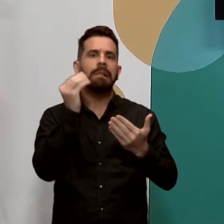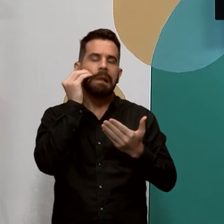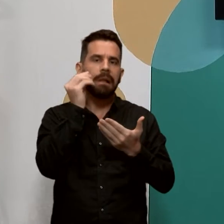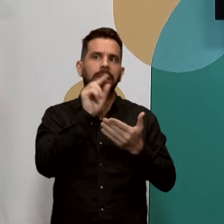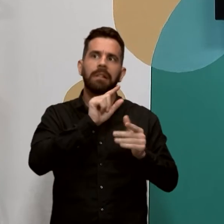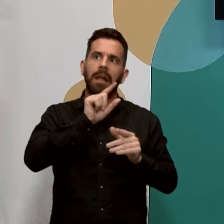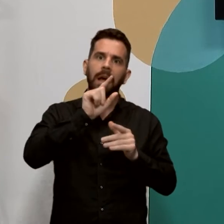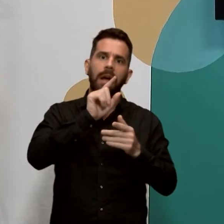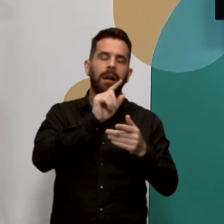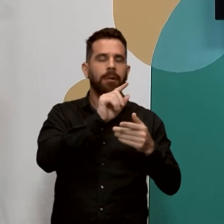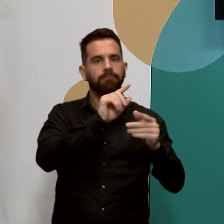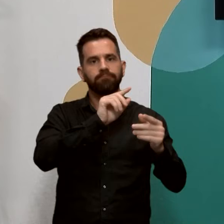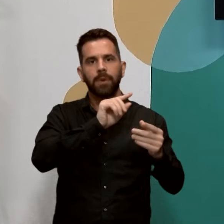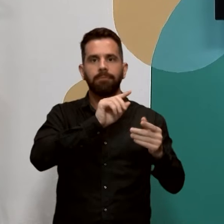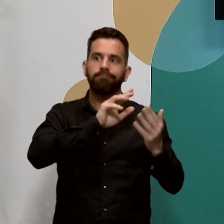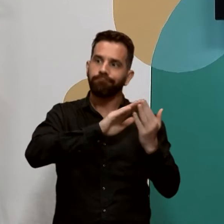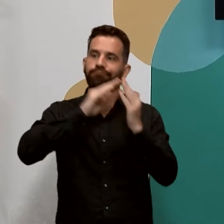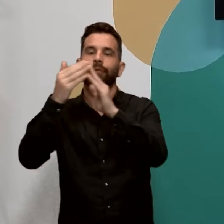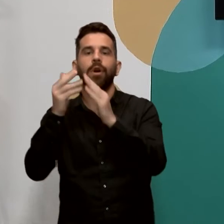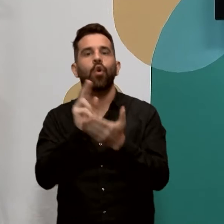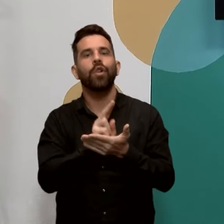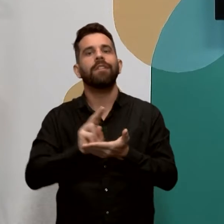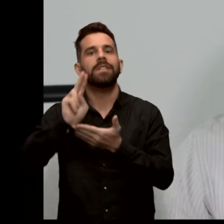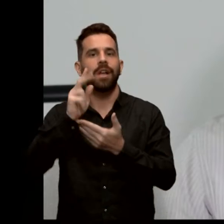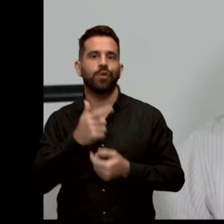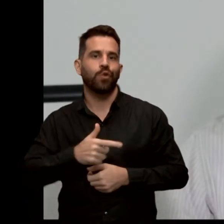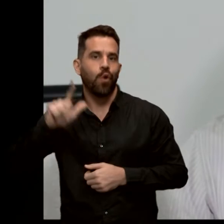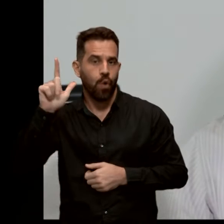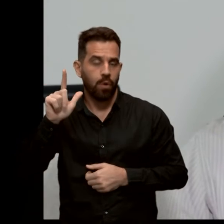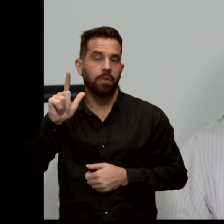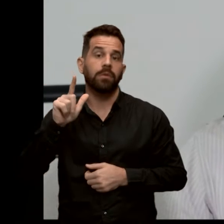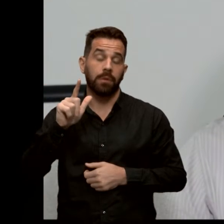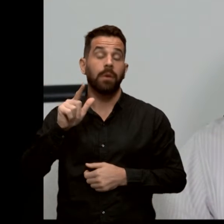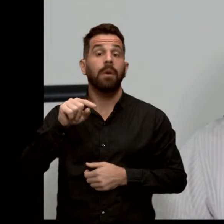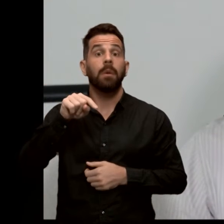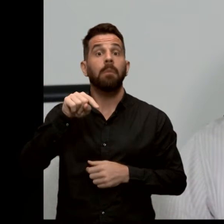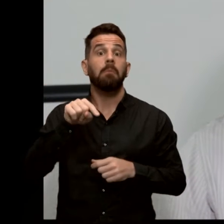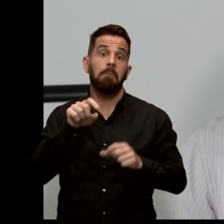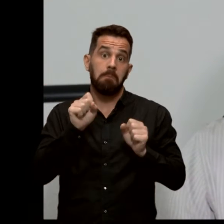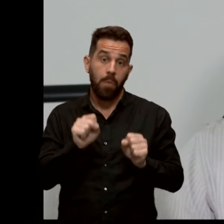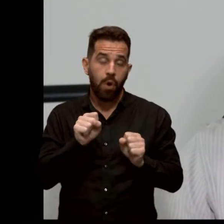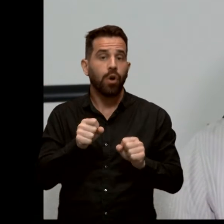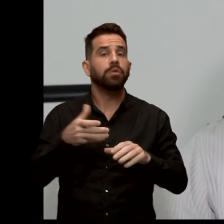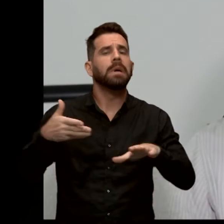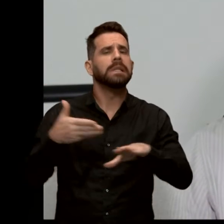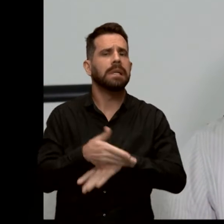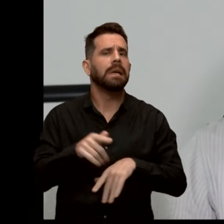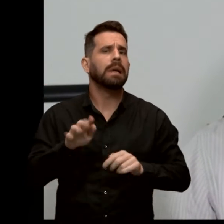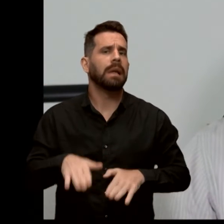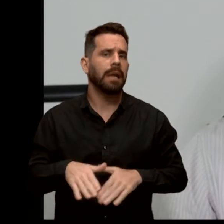Podem participar da mobilidade acadêmica nacional os estudantes